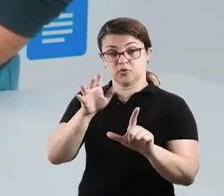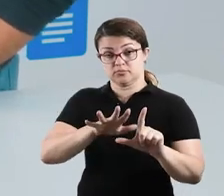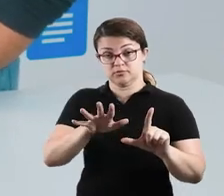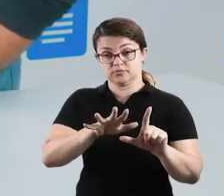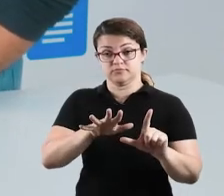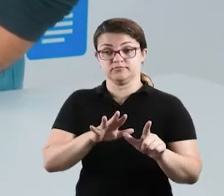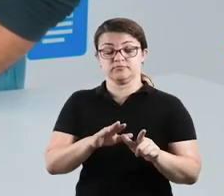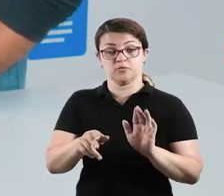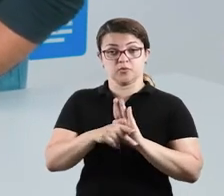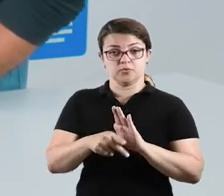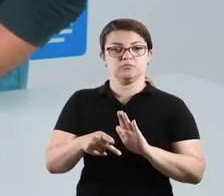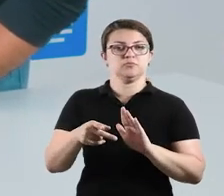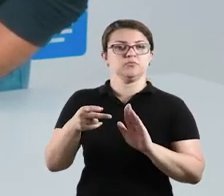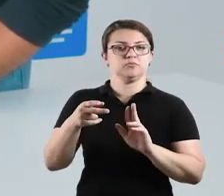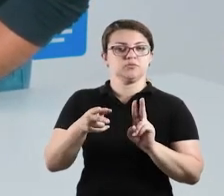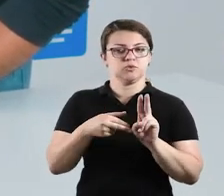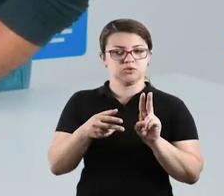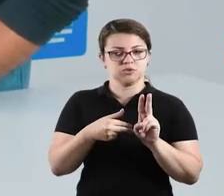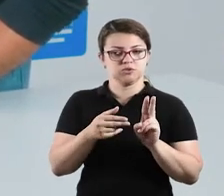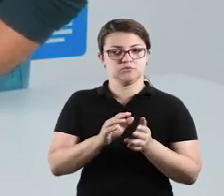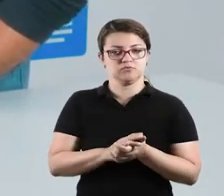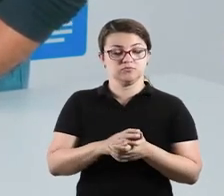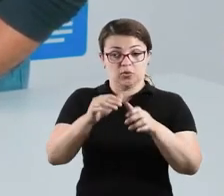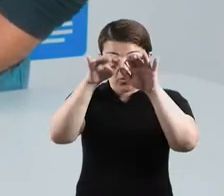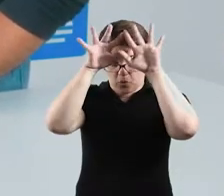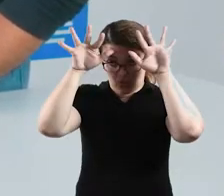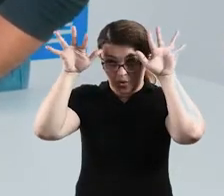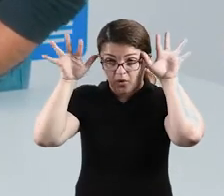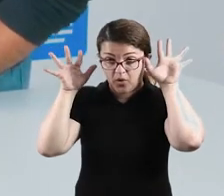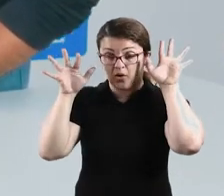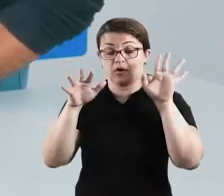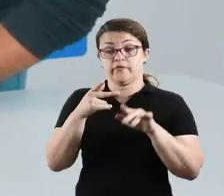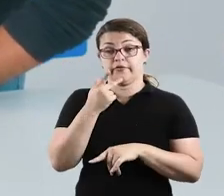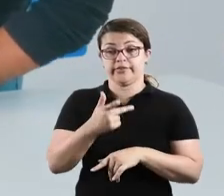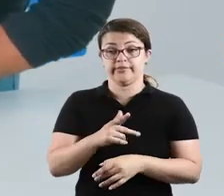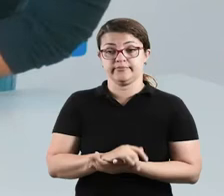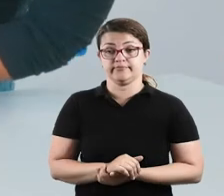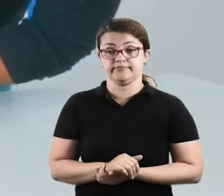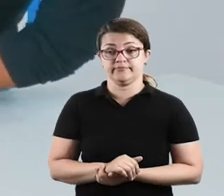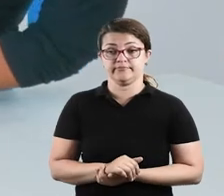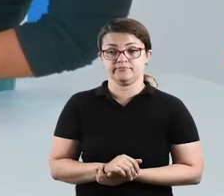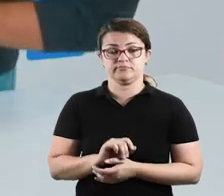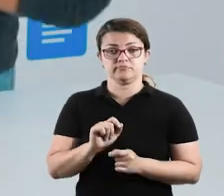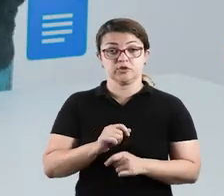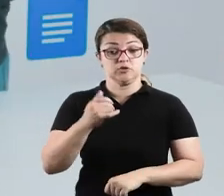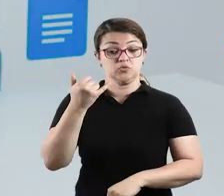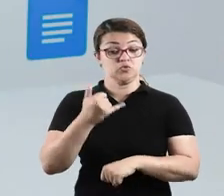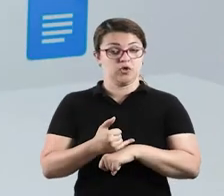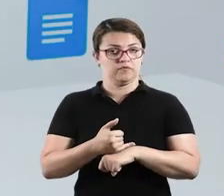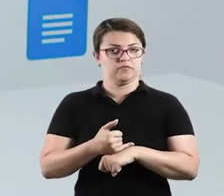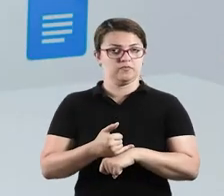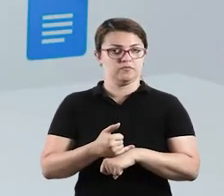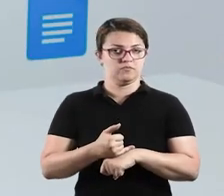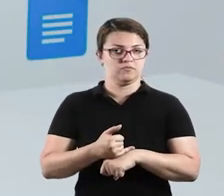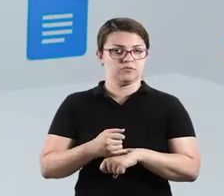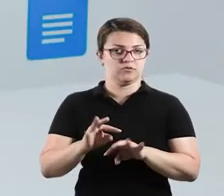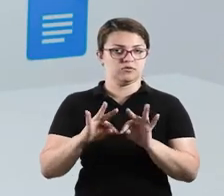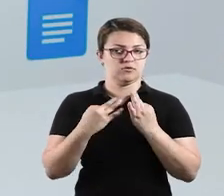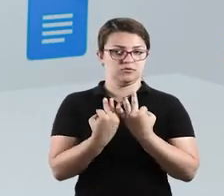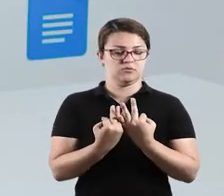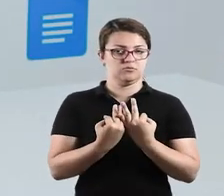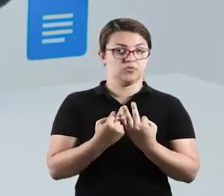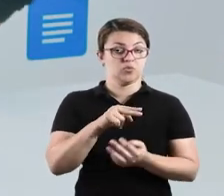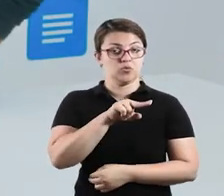Outro objeto indígena, né? Aqui o cocar. Ih, falei. Esse aqui é o chefe da tribo, tá? Que